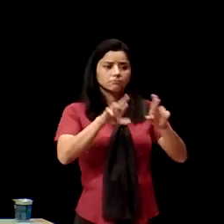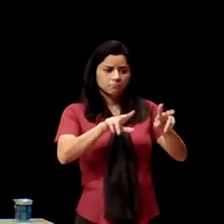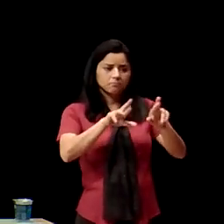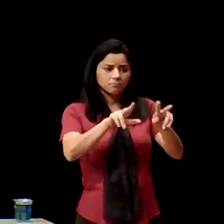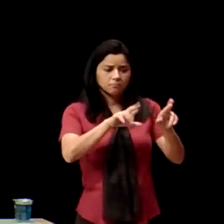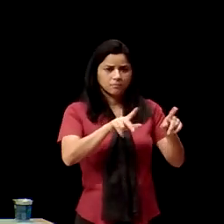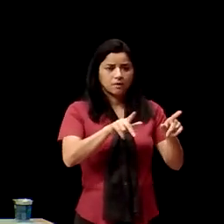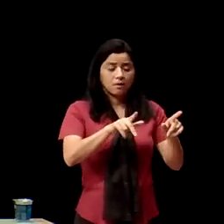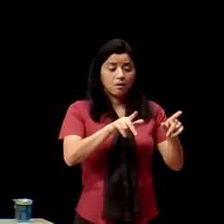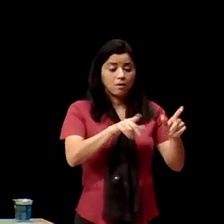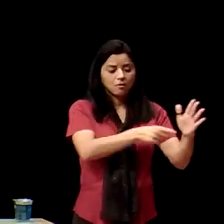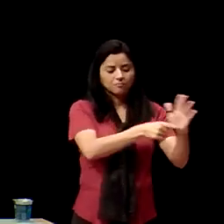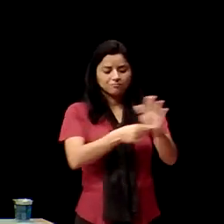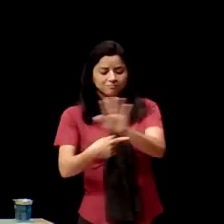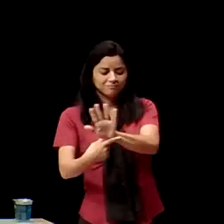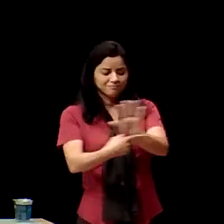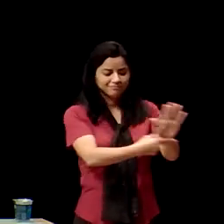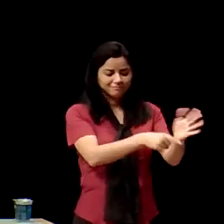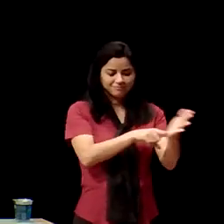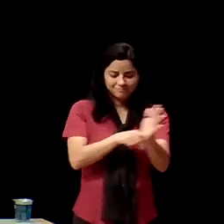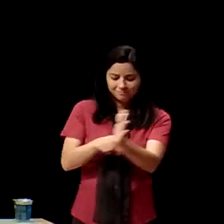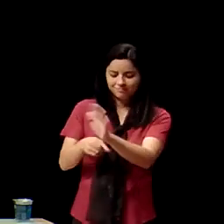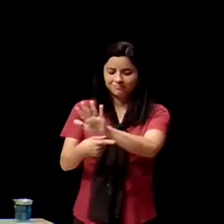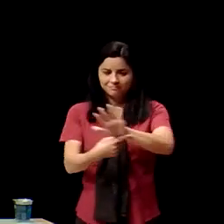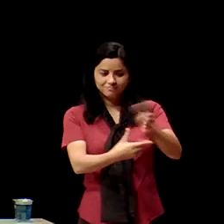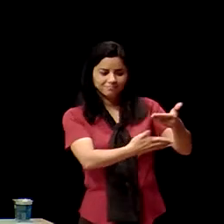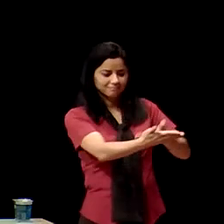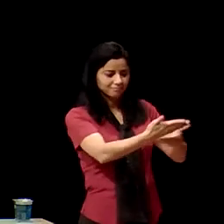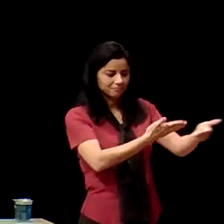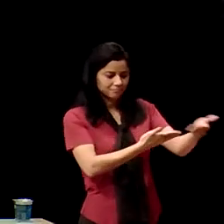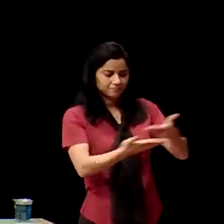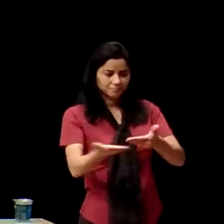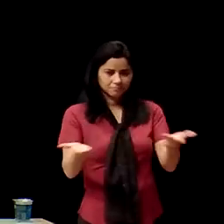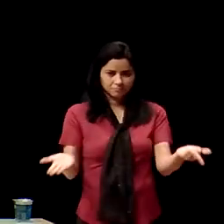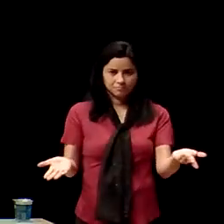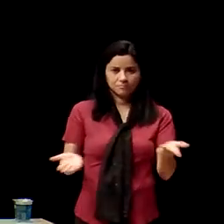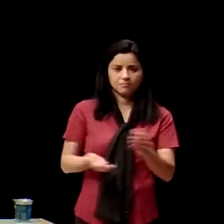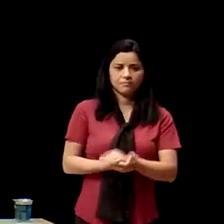podem se beneficiar com a expertise da pedagogia social.